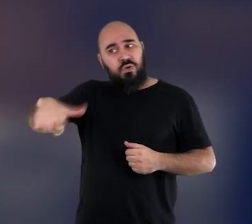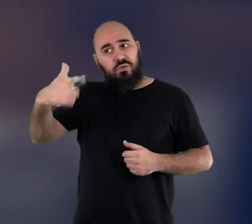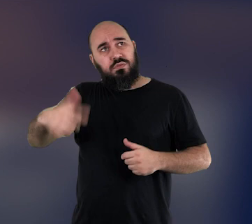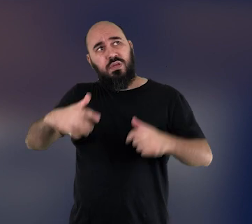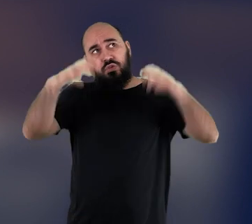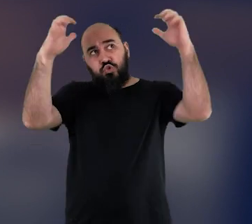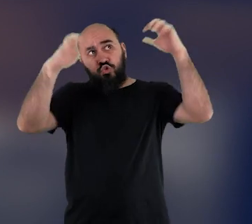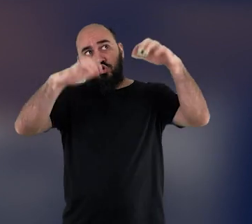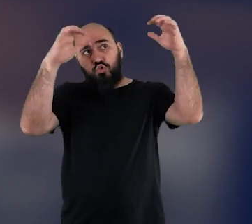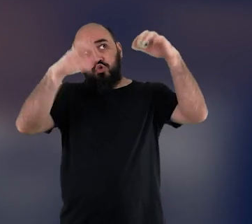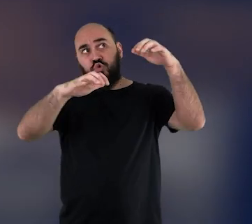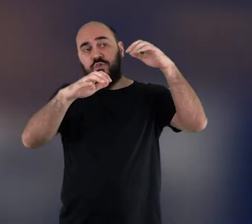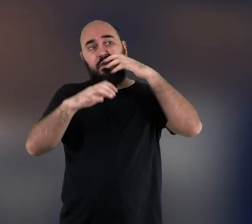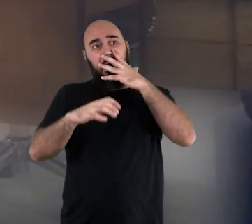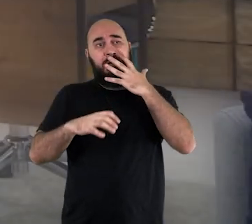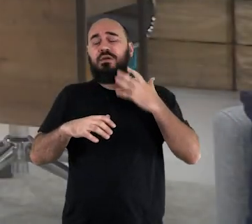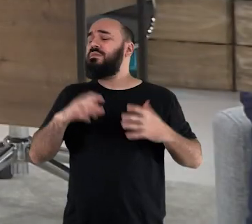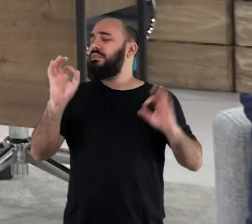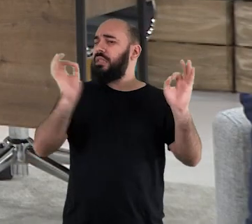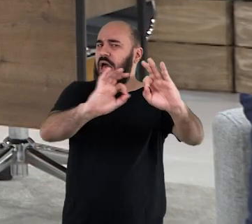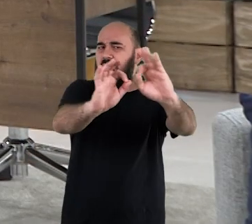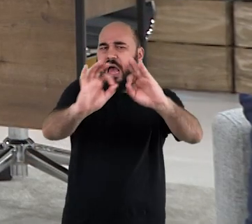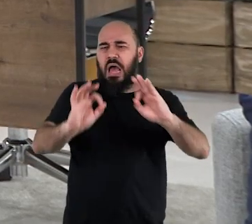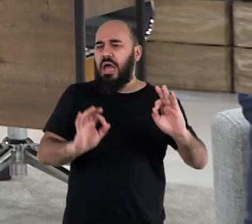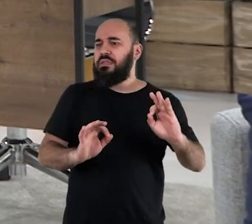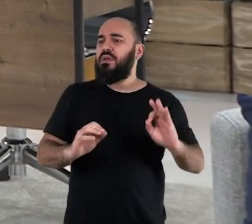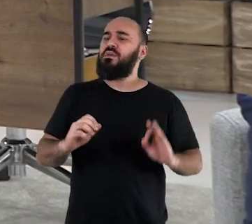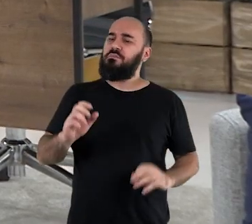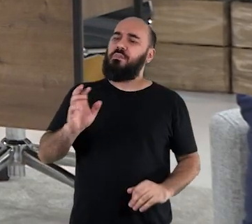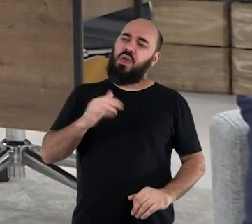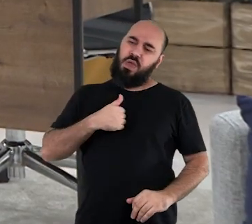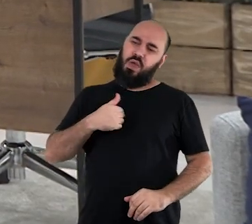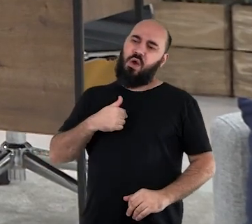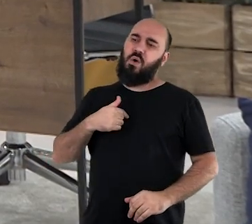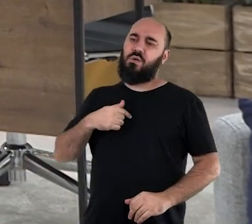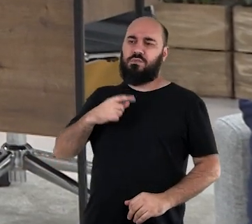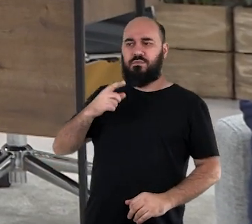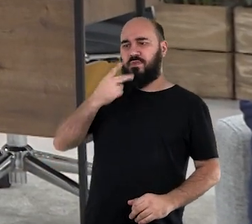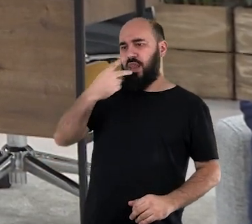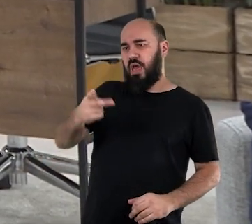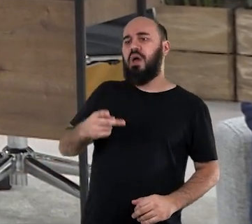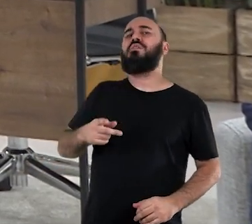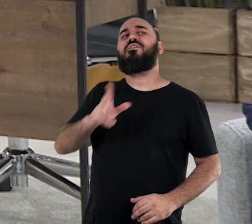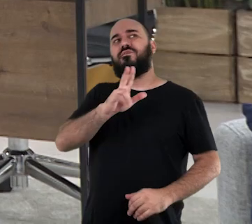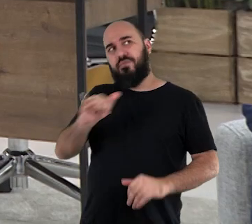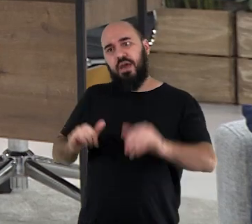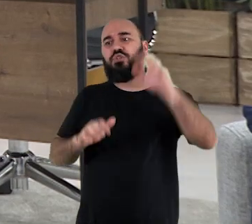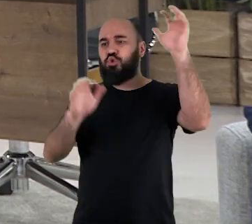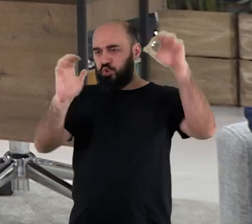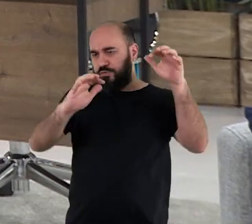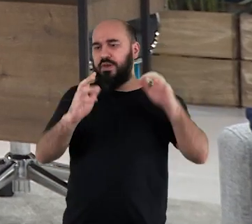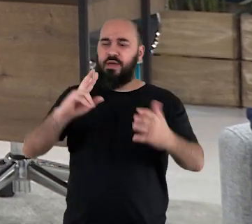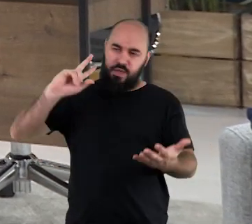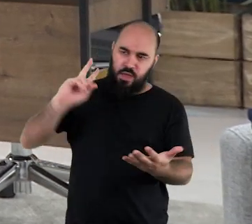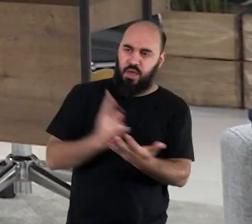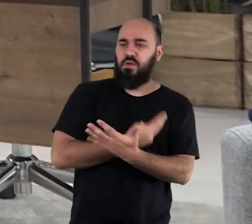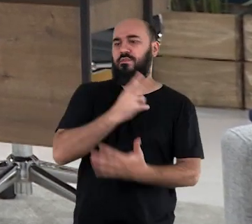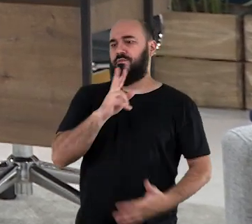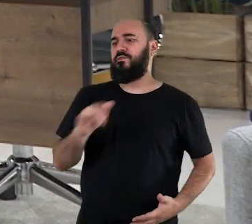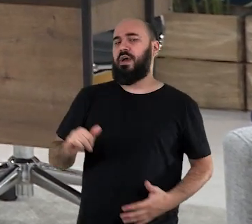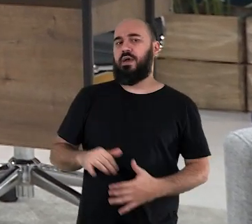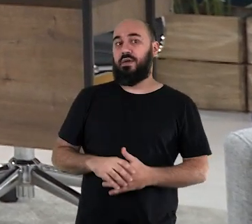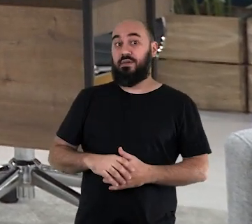ser quando eu disser. O profeta Elias se apresenta diante do rei de Israel, o